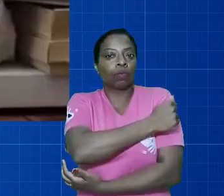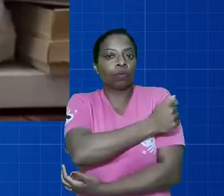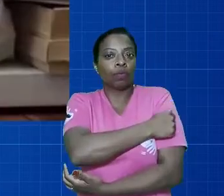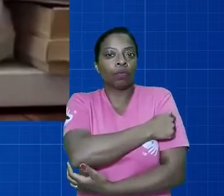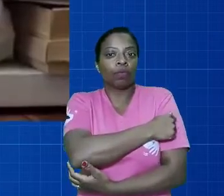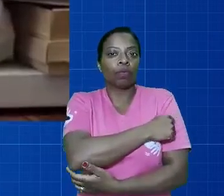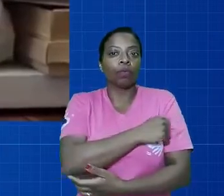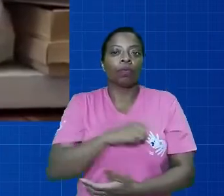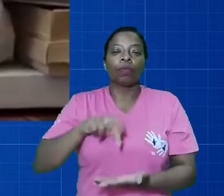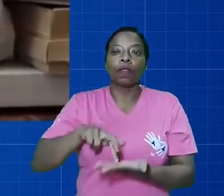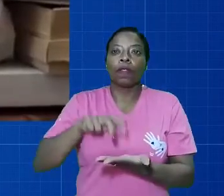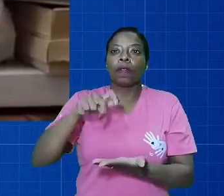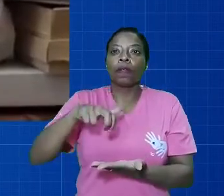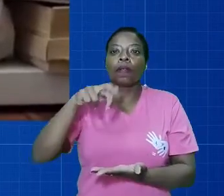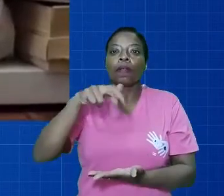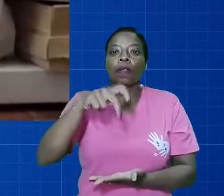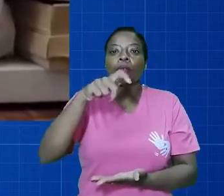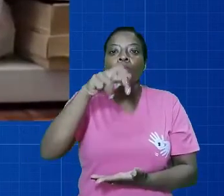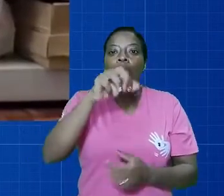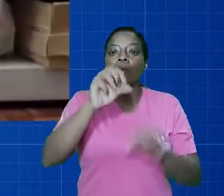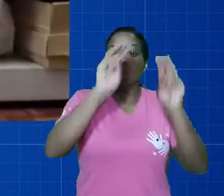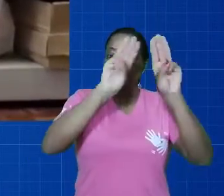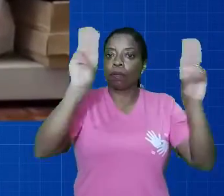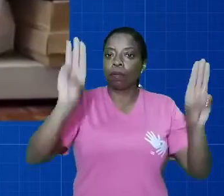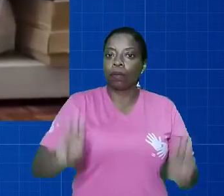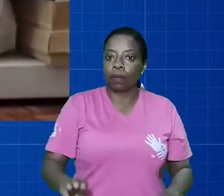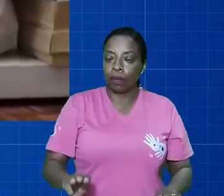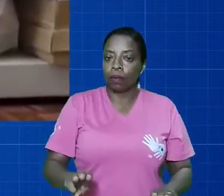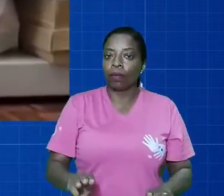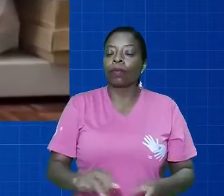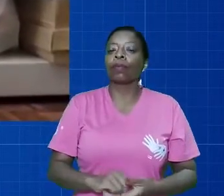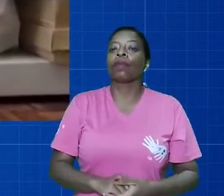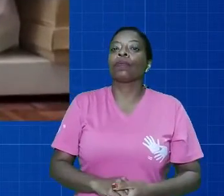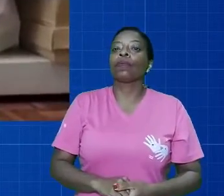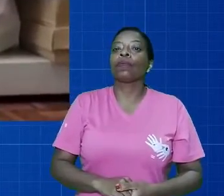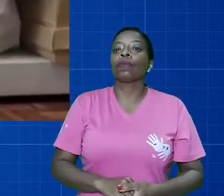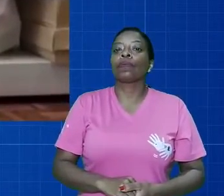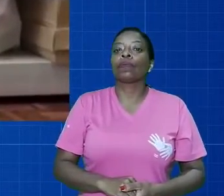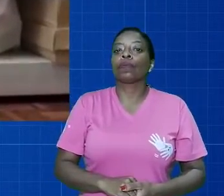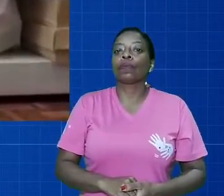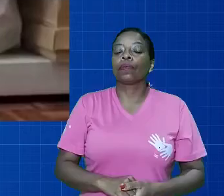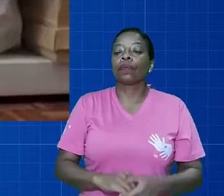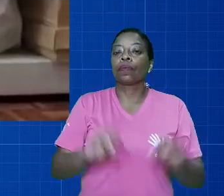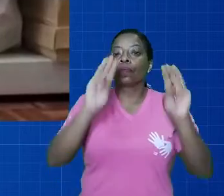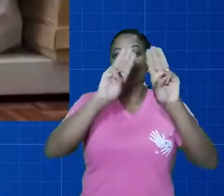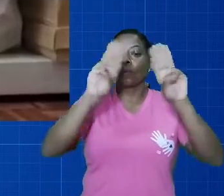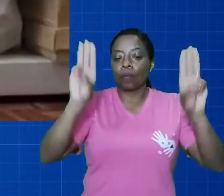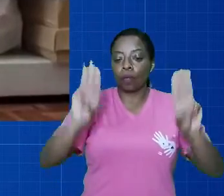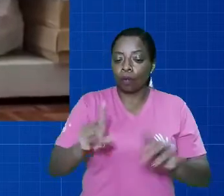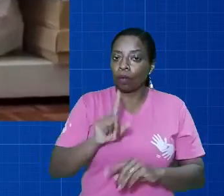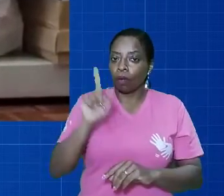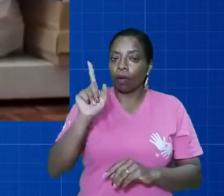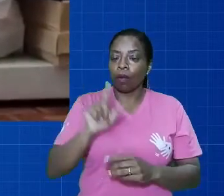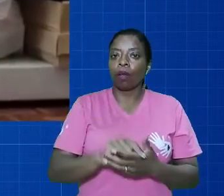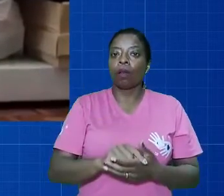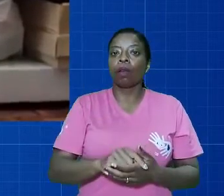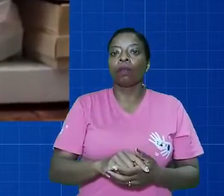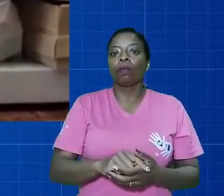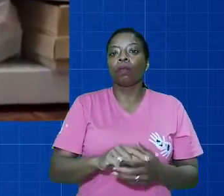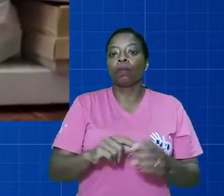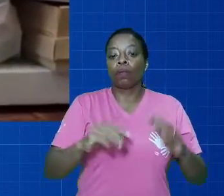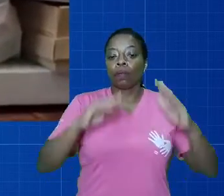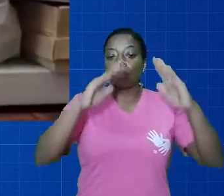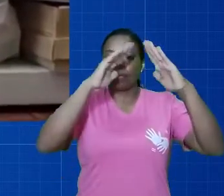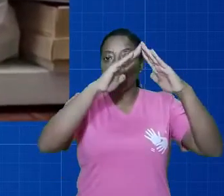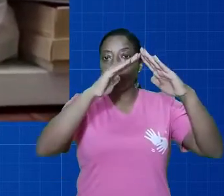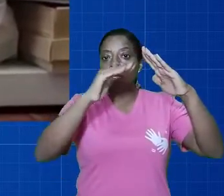no restauro do museu, a nossa sala era em cima, em parte era embaixo a parte administrativa, e eu